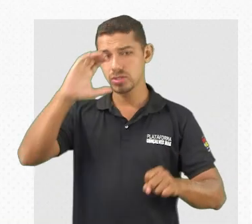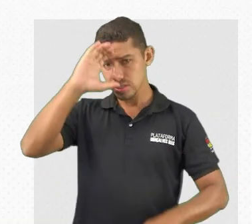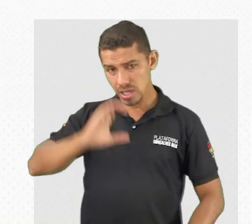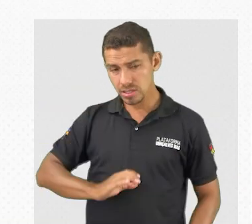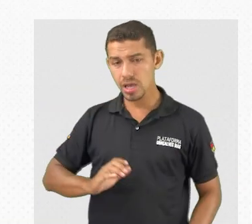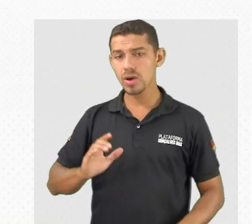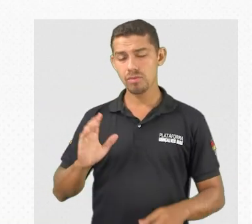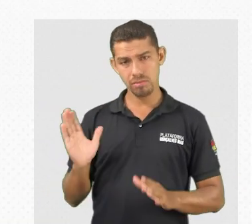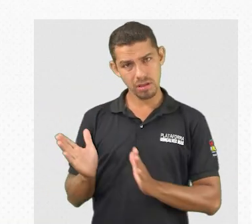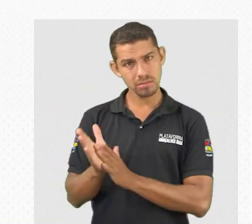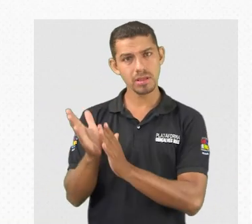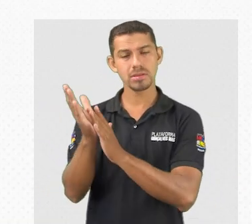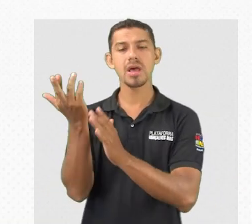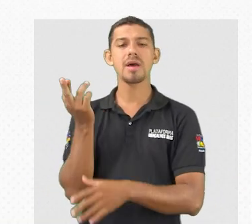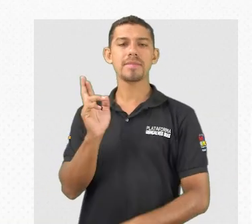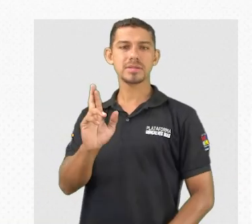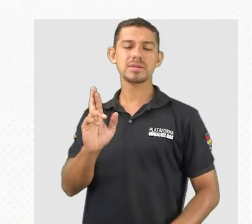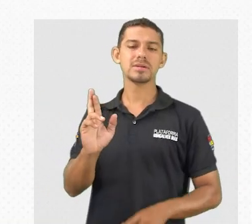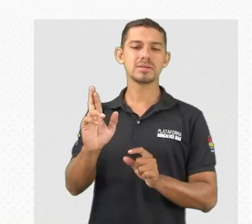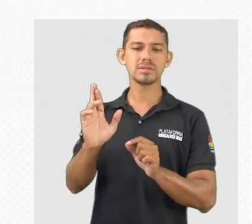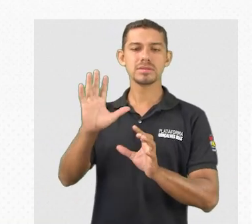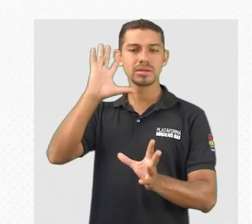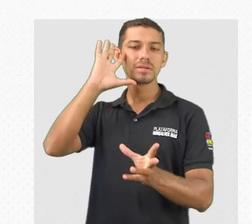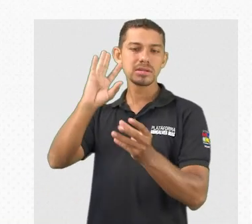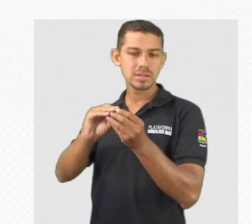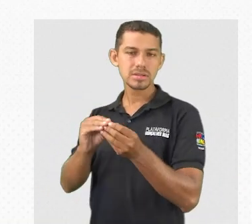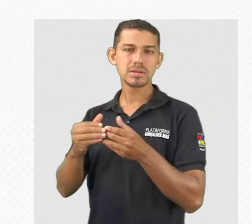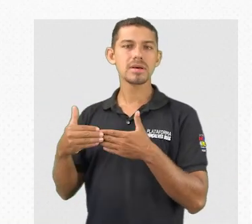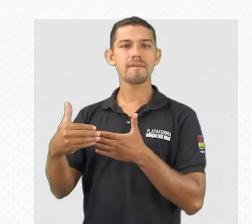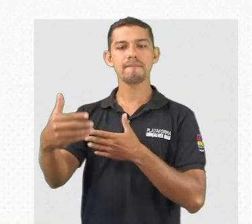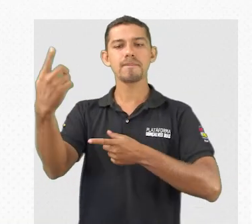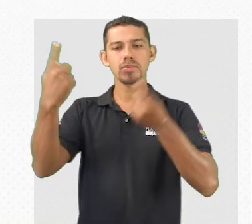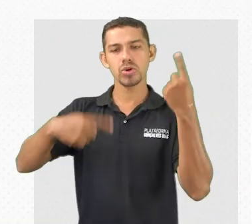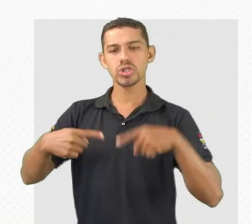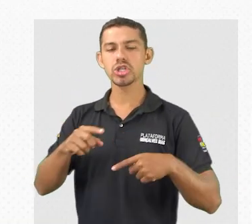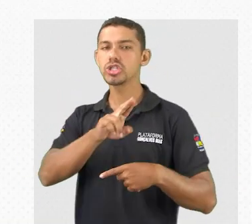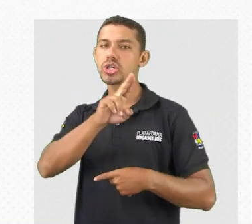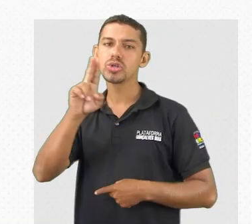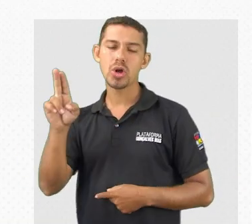seus representantes para tomar decisões políticas em seu